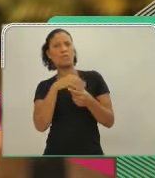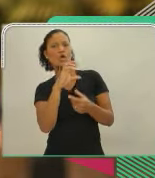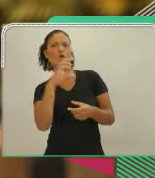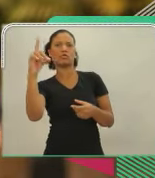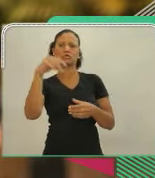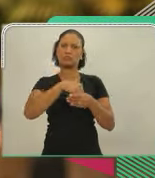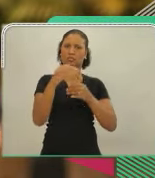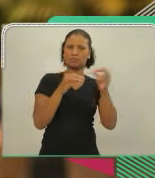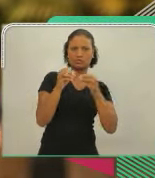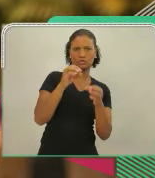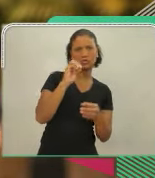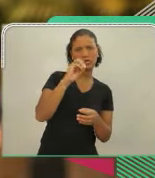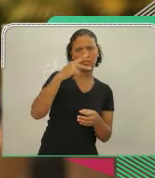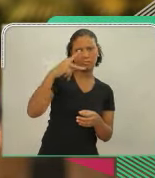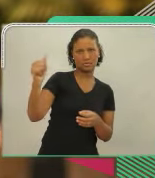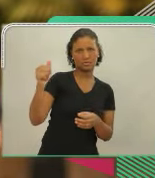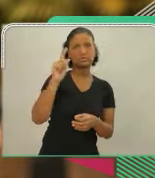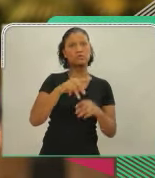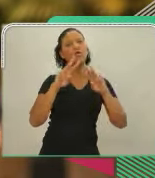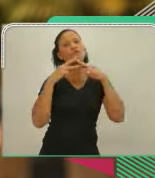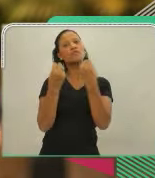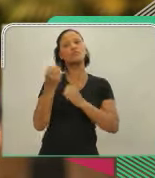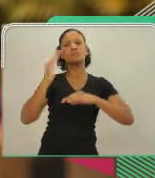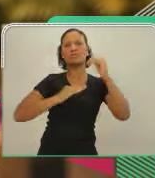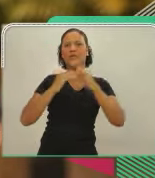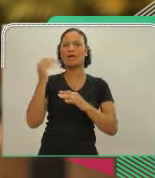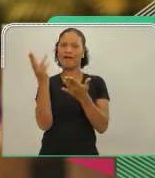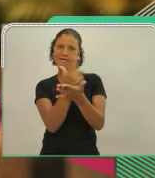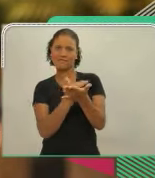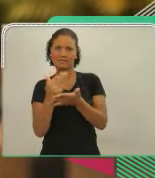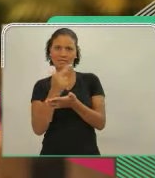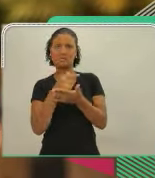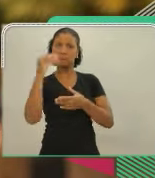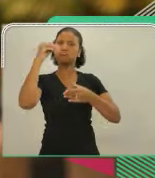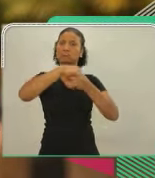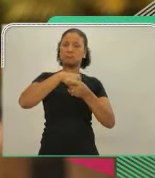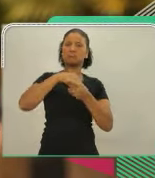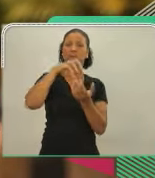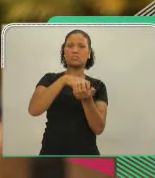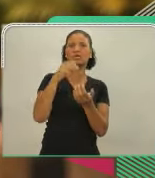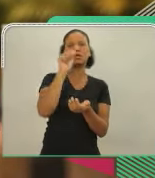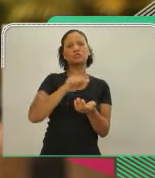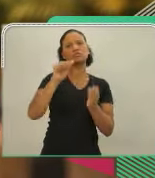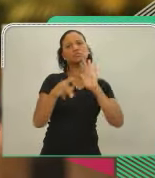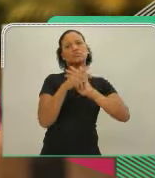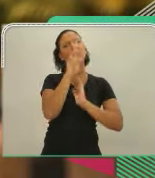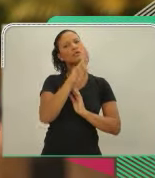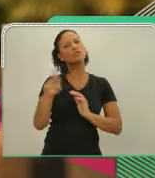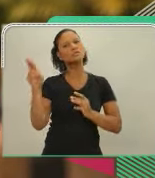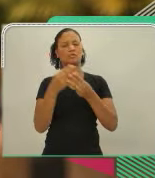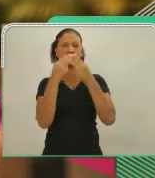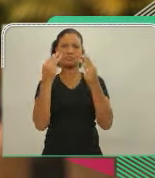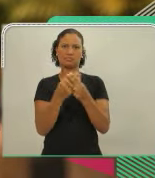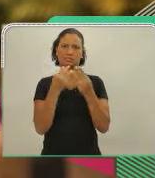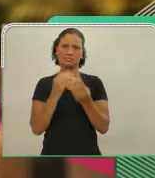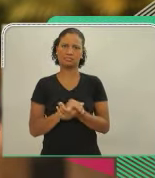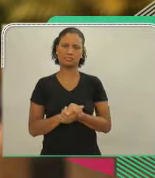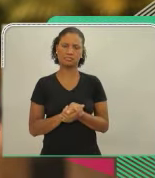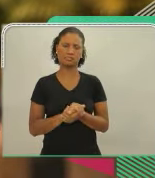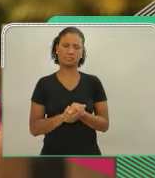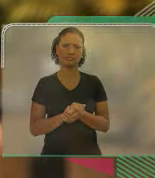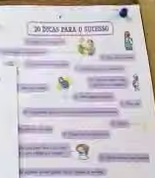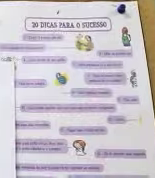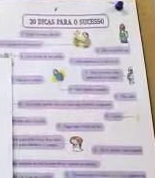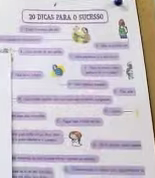oficinas profissionalizantes e artísticas que funcionam dentro da instituição ARI, a Associação Religiosa